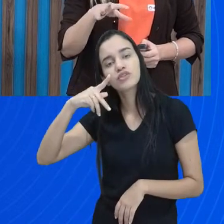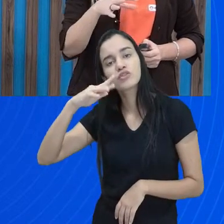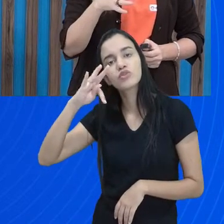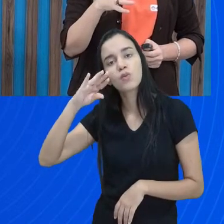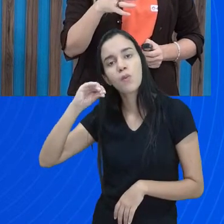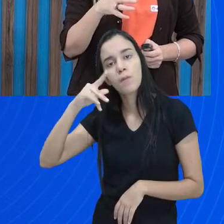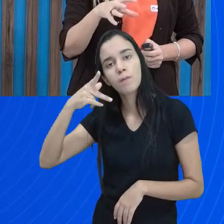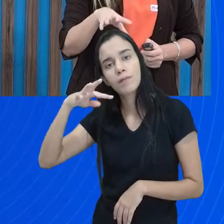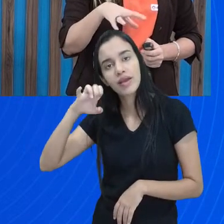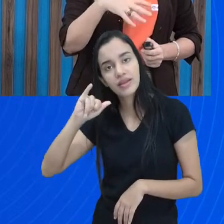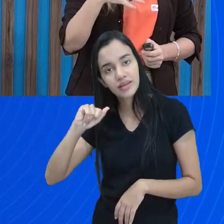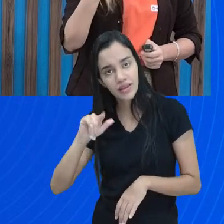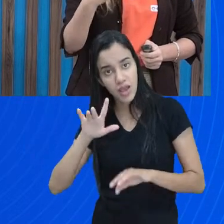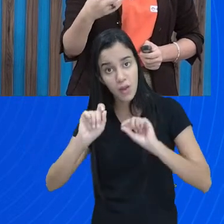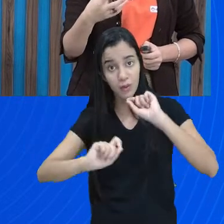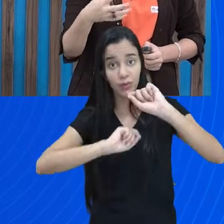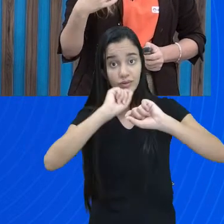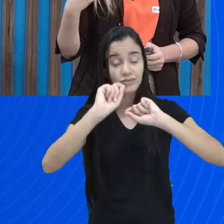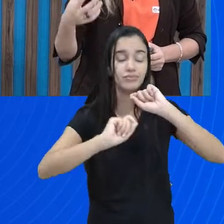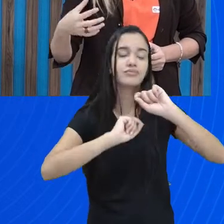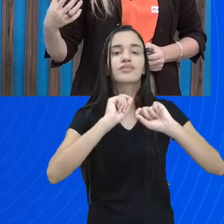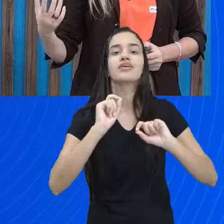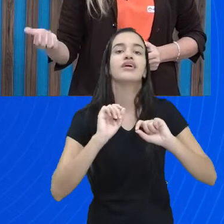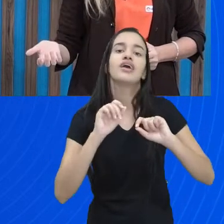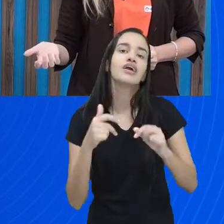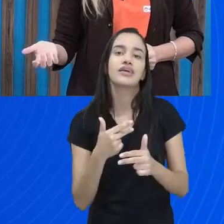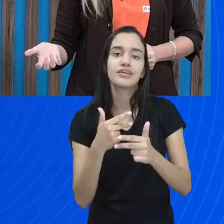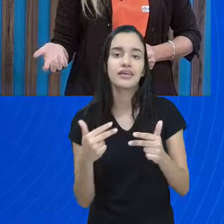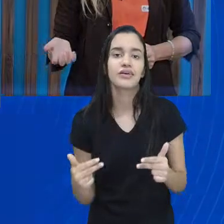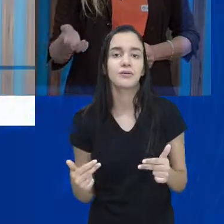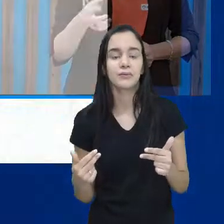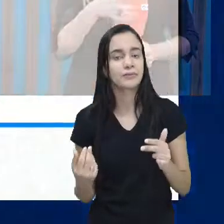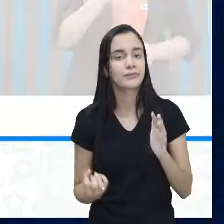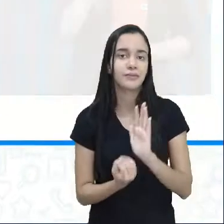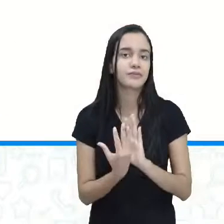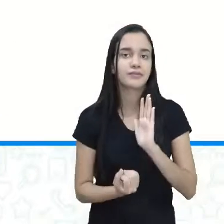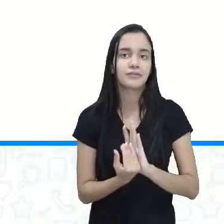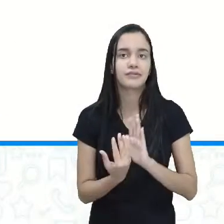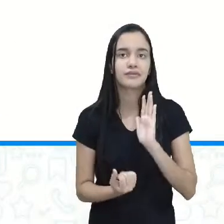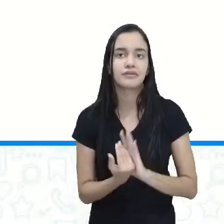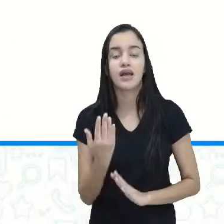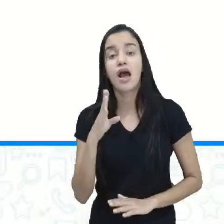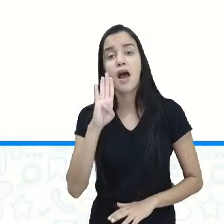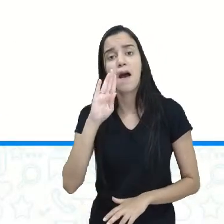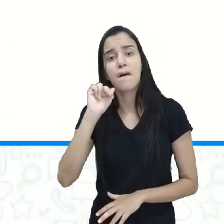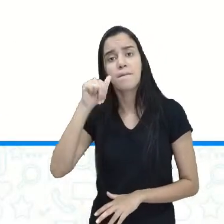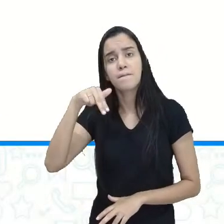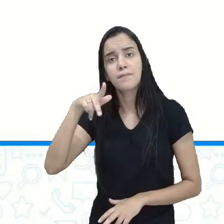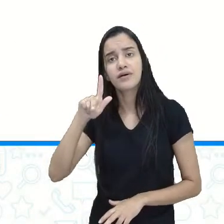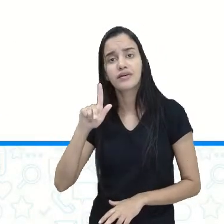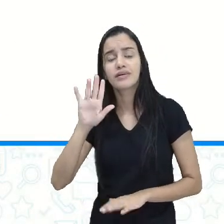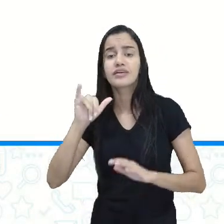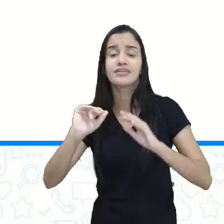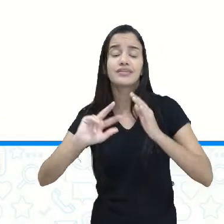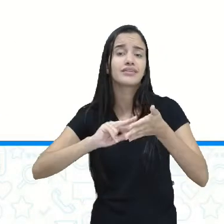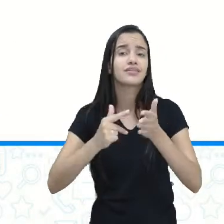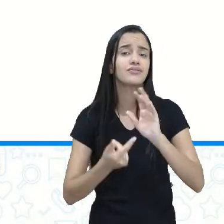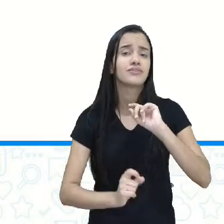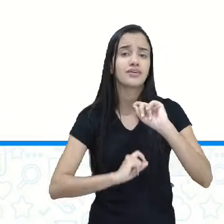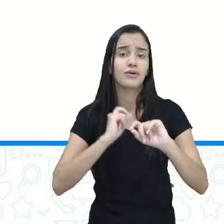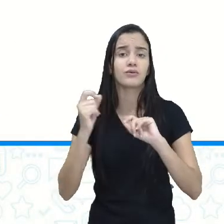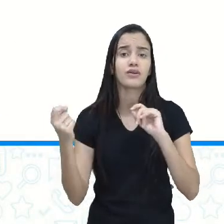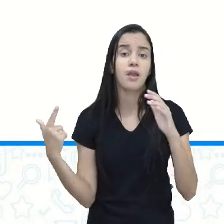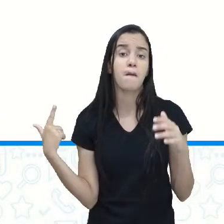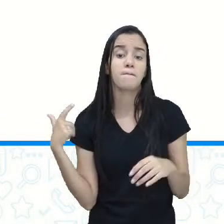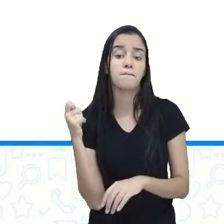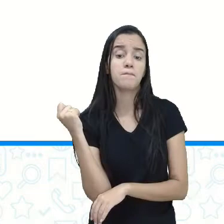é aquele som que as coisas produzem. Bang, o que significa isso? Um tiro, não